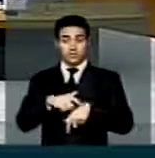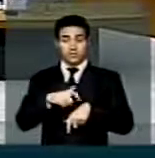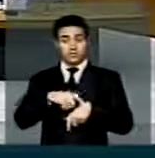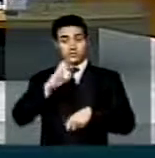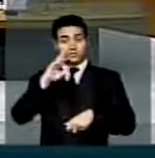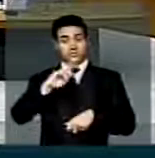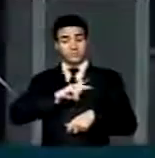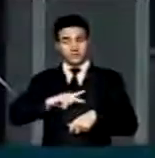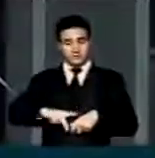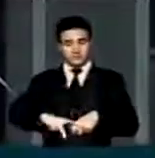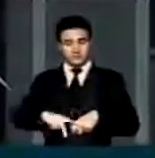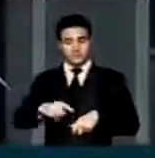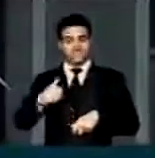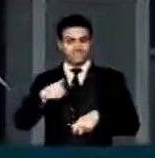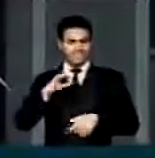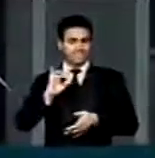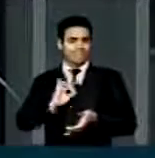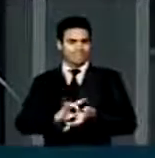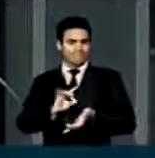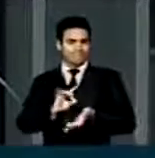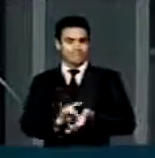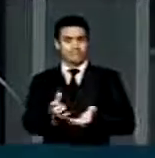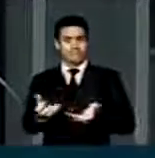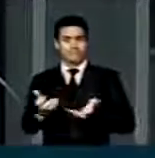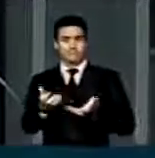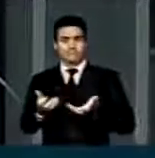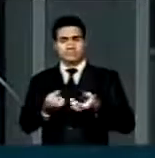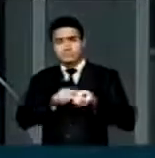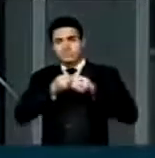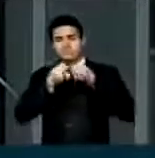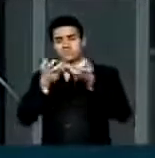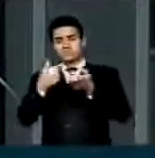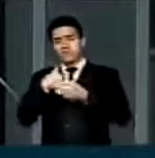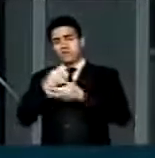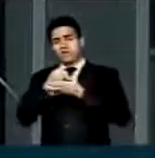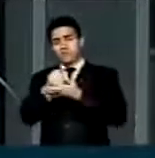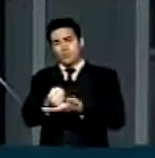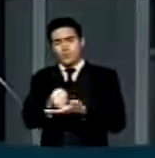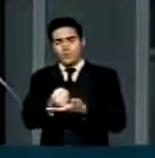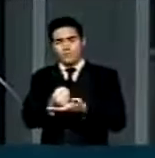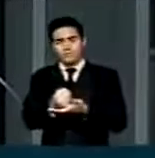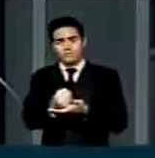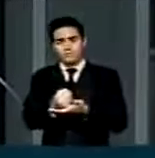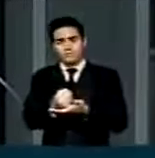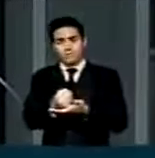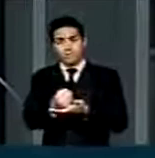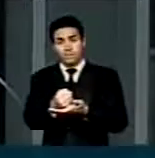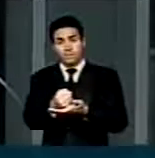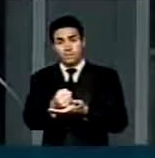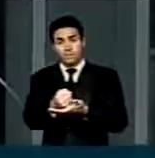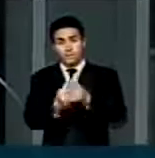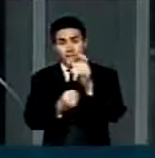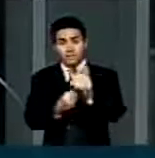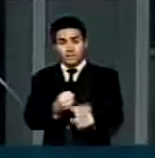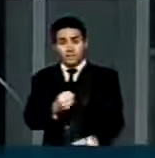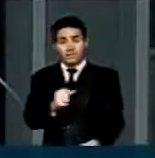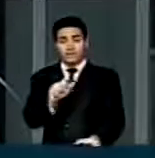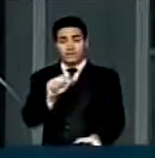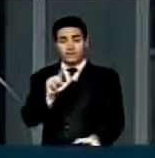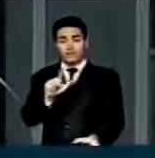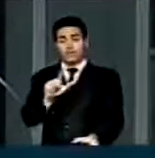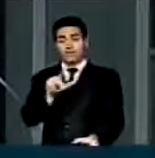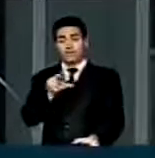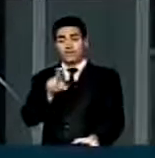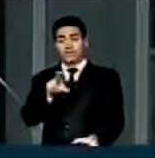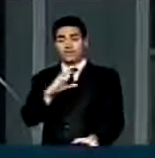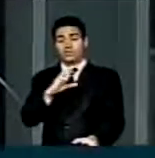presidente, eu quero de todo o meu coração externar a minha solidariedade que faço à atriz Lucélia Santos, que